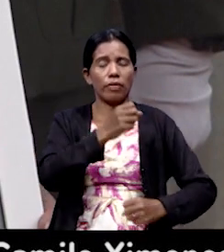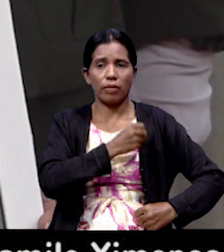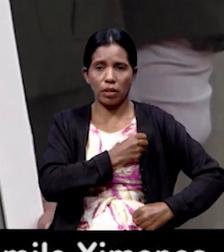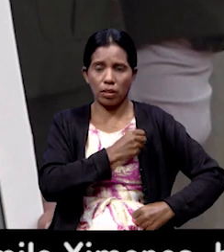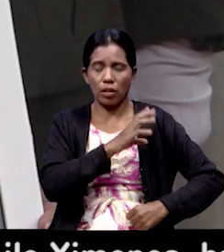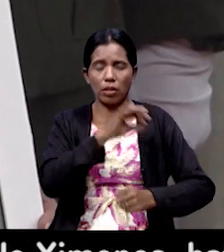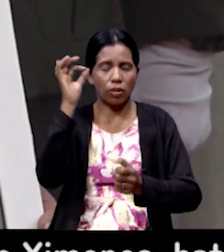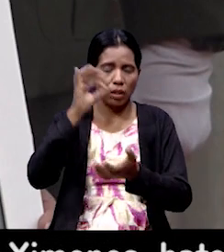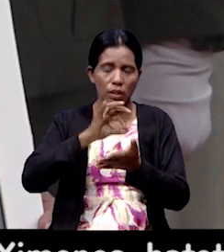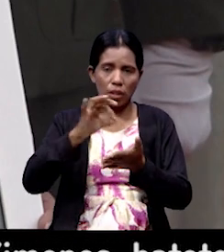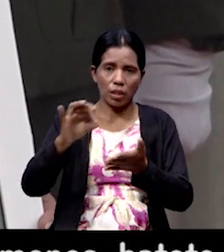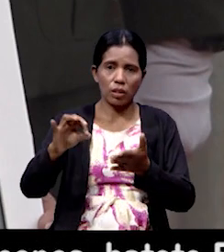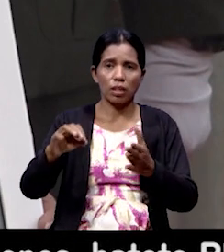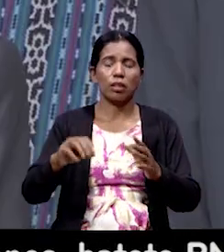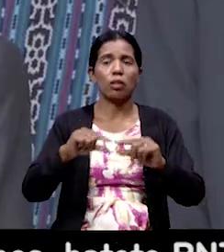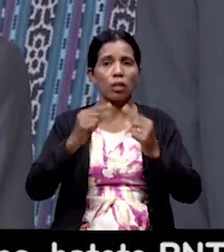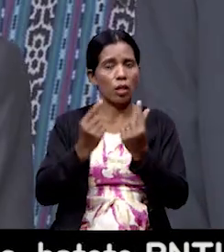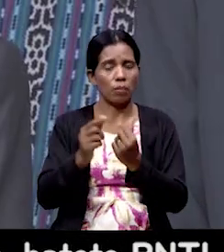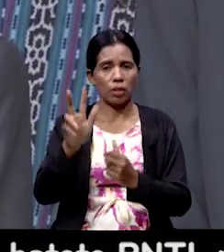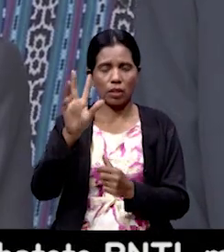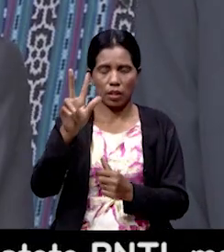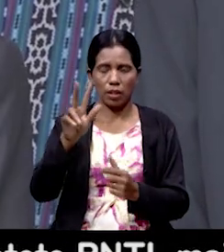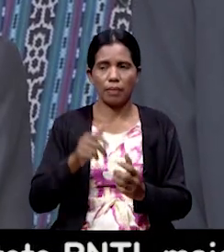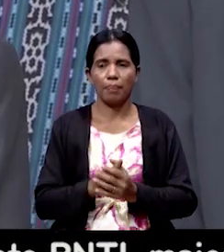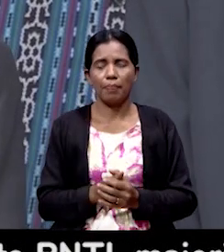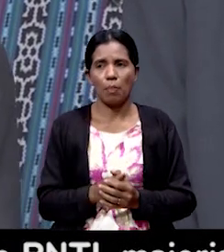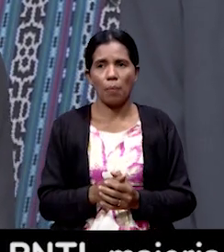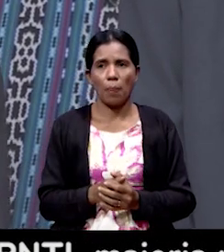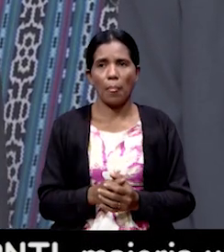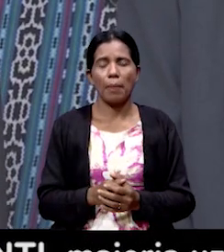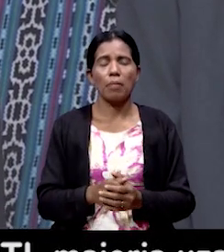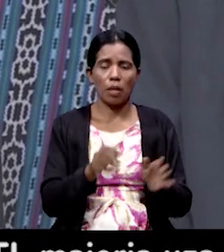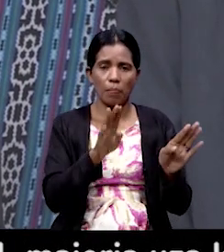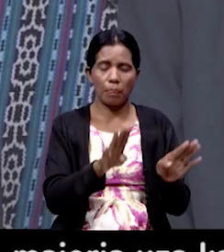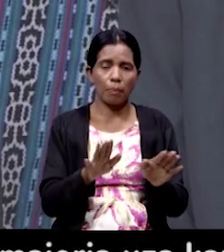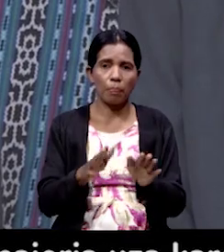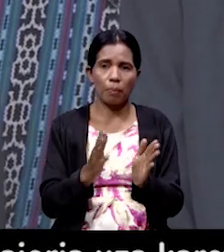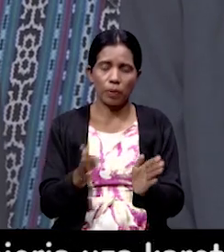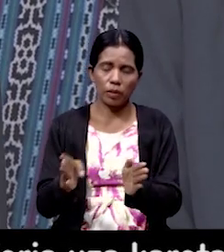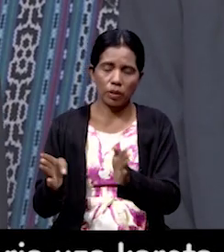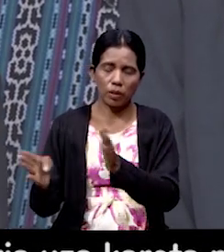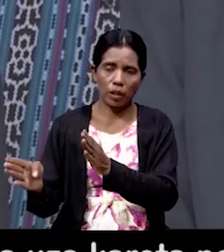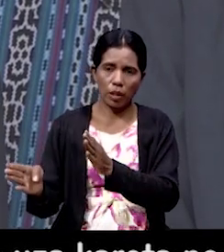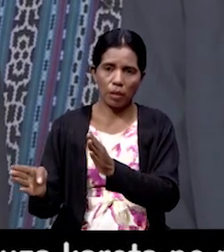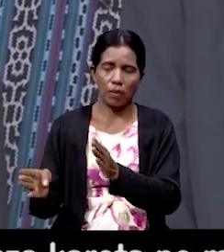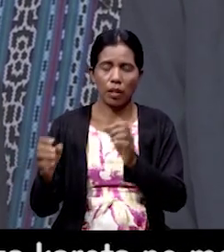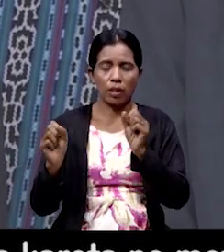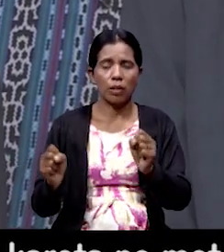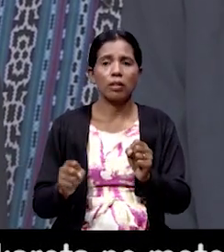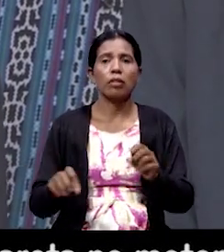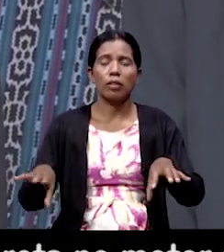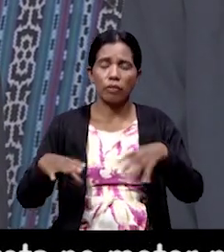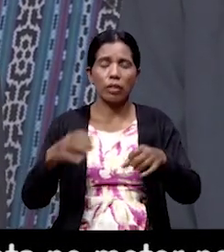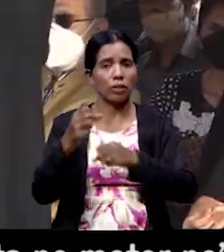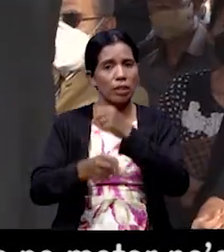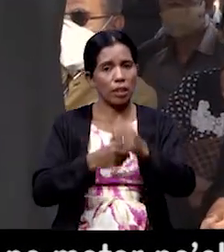sekretariu Region 3. Protagonista principal idamos ba prosesu reorganiza luta ihatinan rihun ida